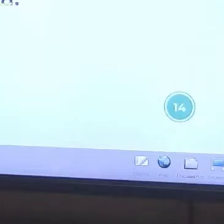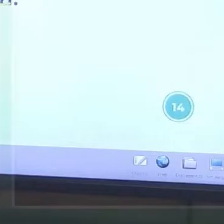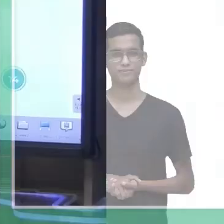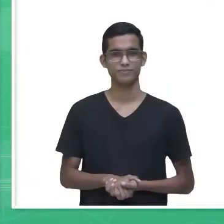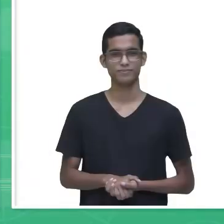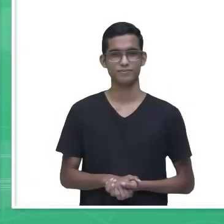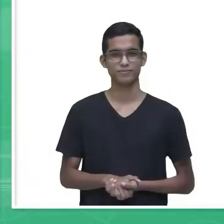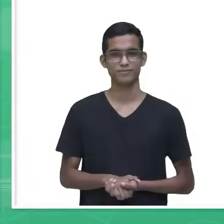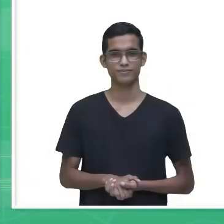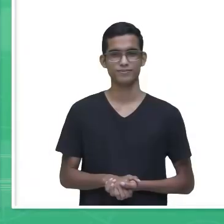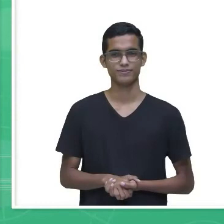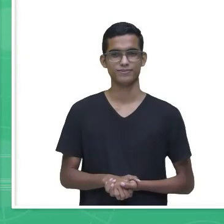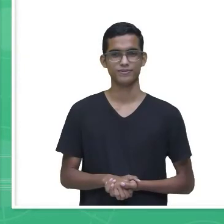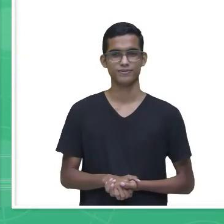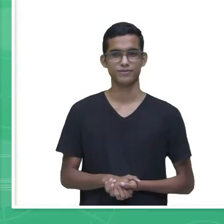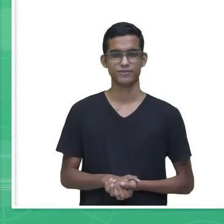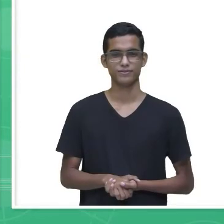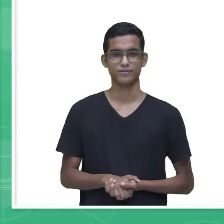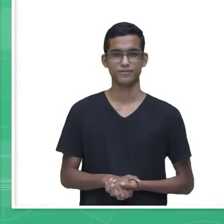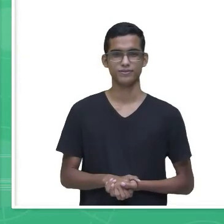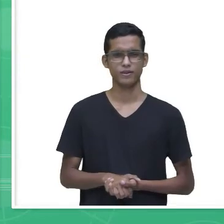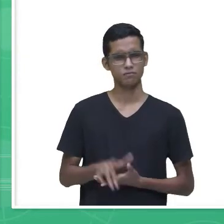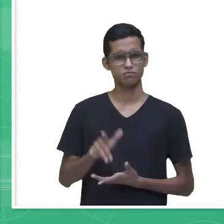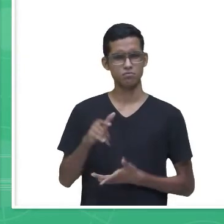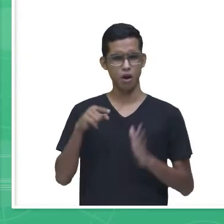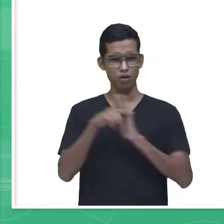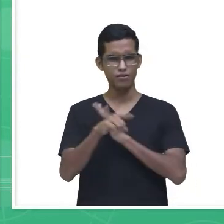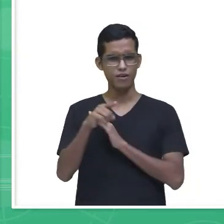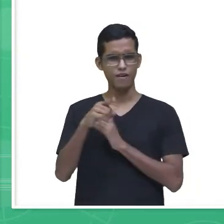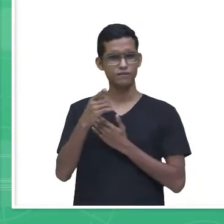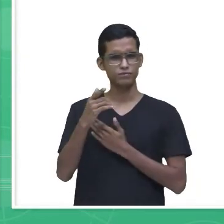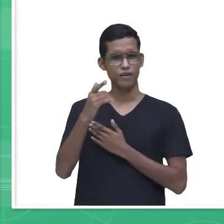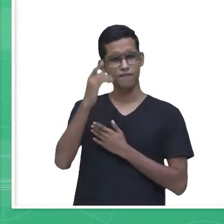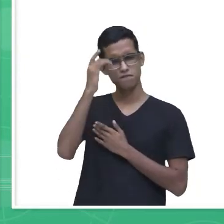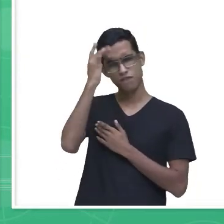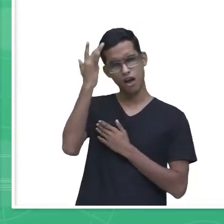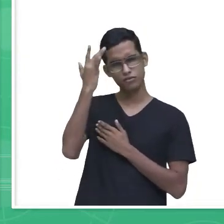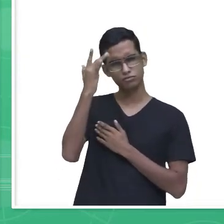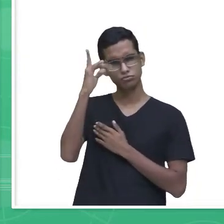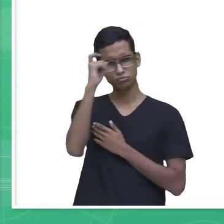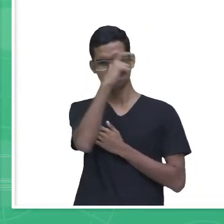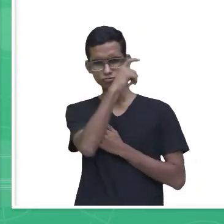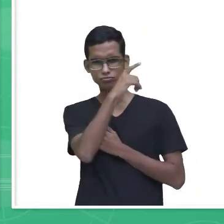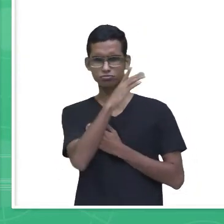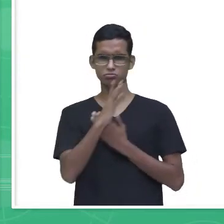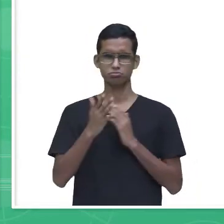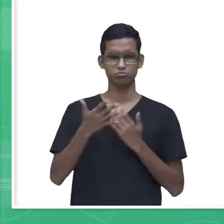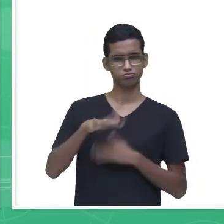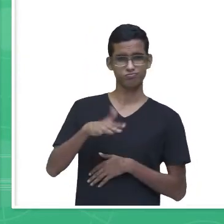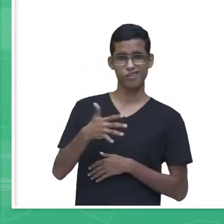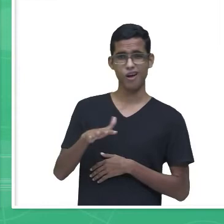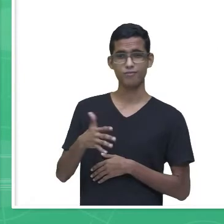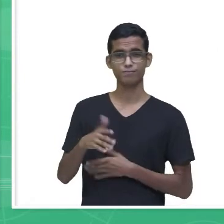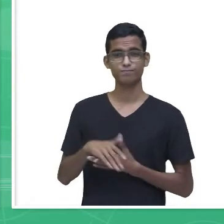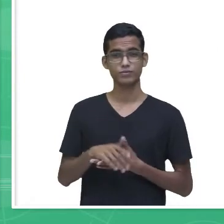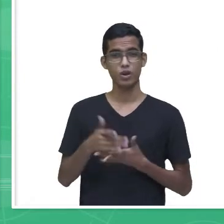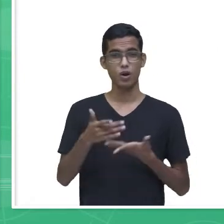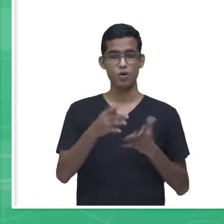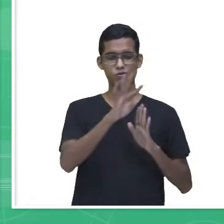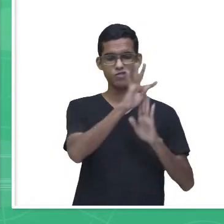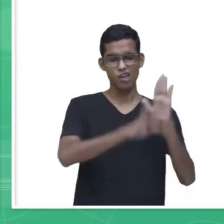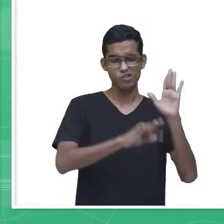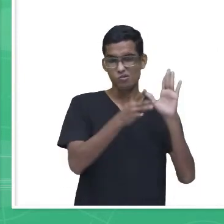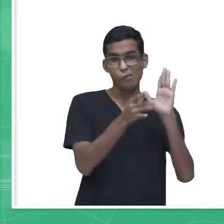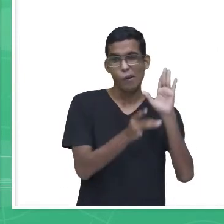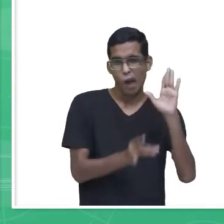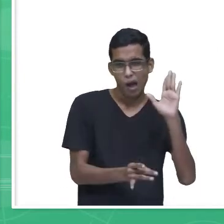E aí, gente, essa questão foi muito difícil, muito fácil? Médio? Foi mais ou menos isso. O texto não era muito longo, mas é possível achar a